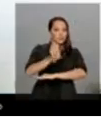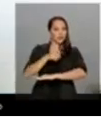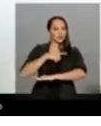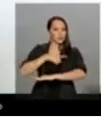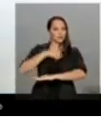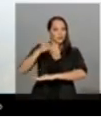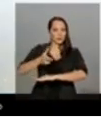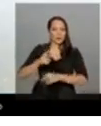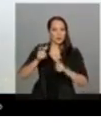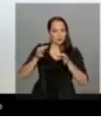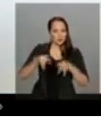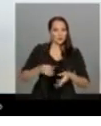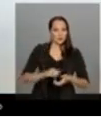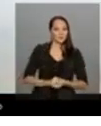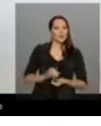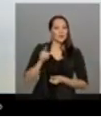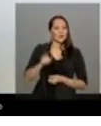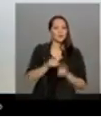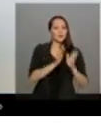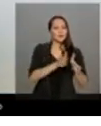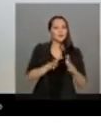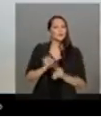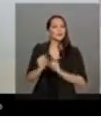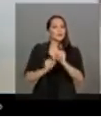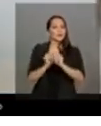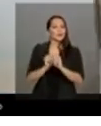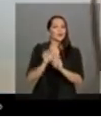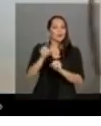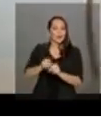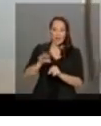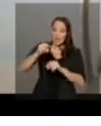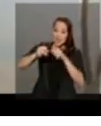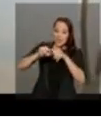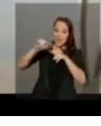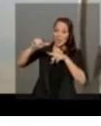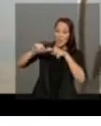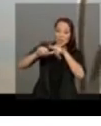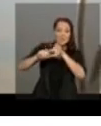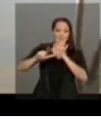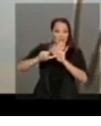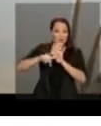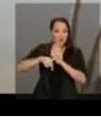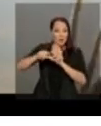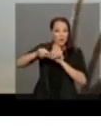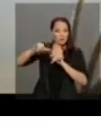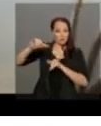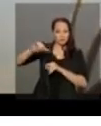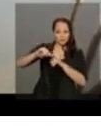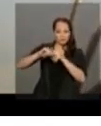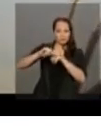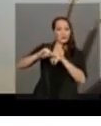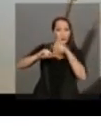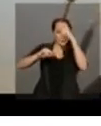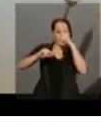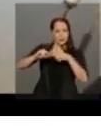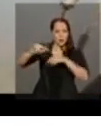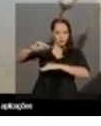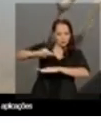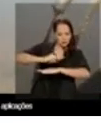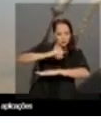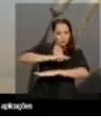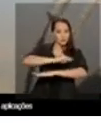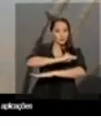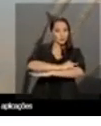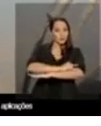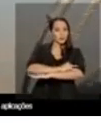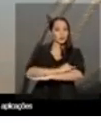O procedimento tem como objetivo forçar o seu pouso em aeródromo que lhe for determinado. A